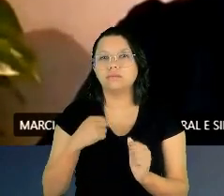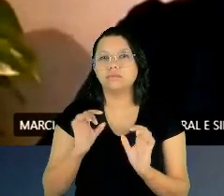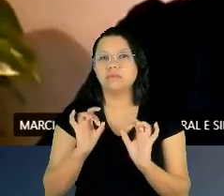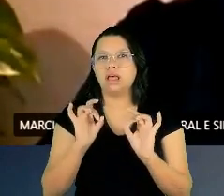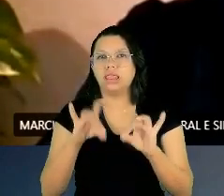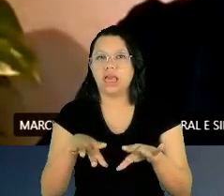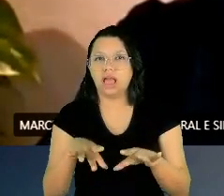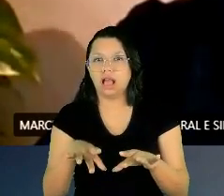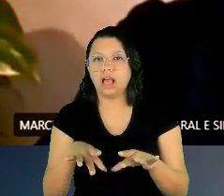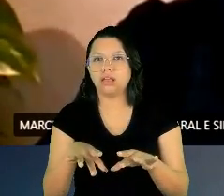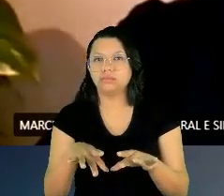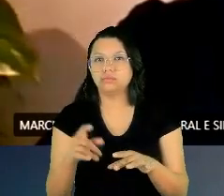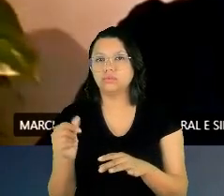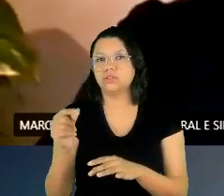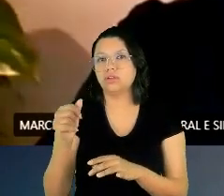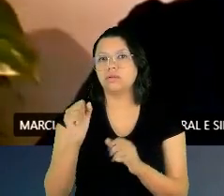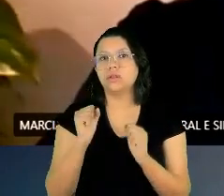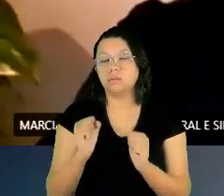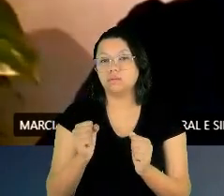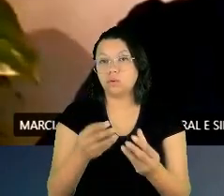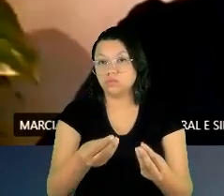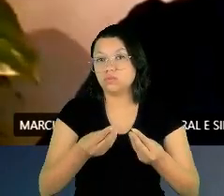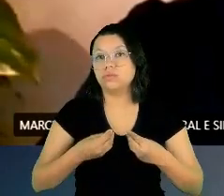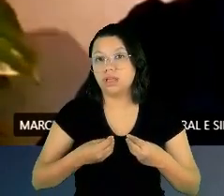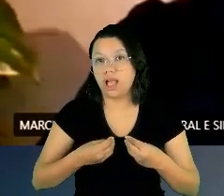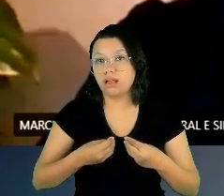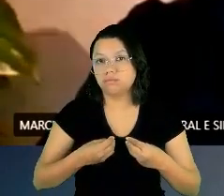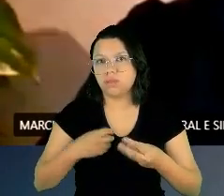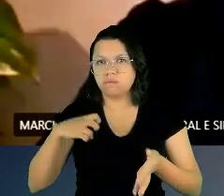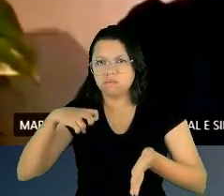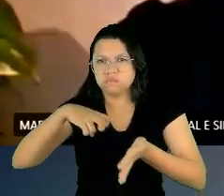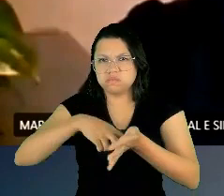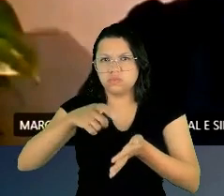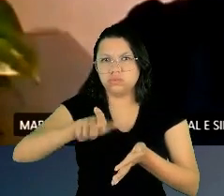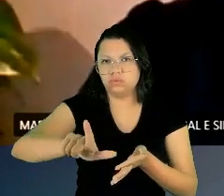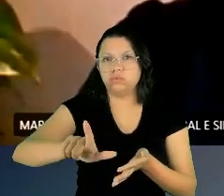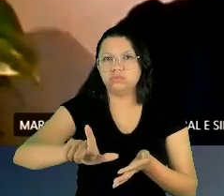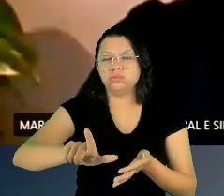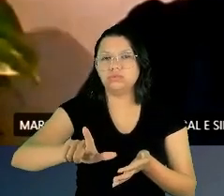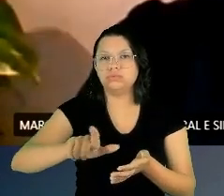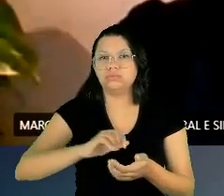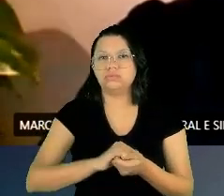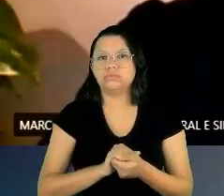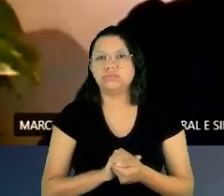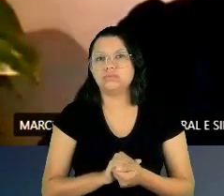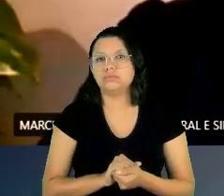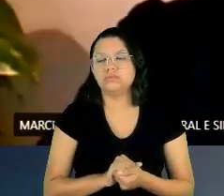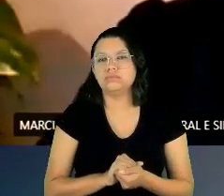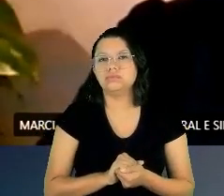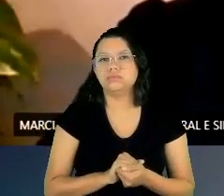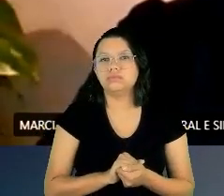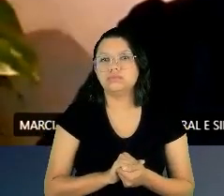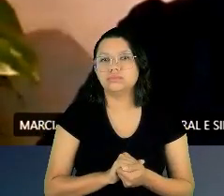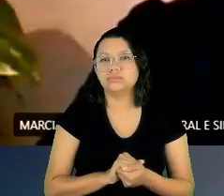estou abrindo mão de um dinheiro que eu poderia ganhar para punir o outro,